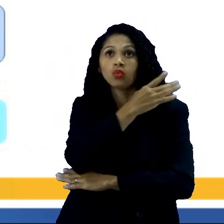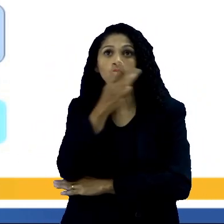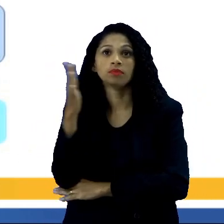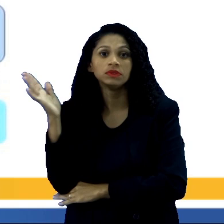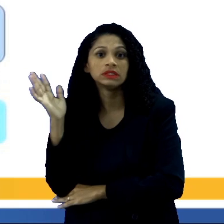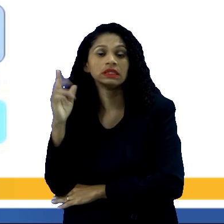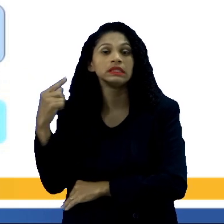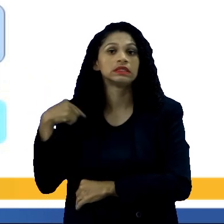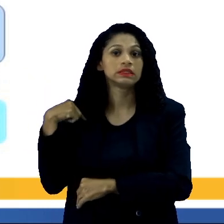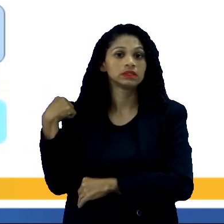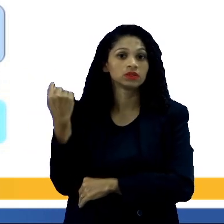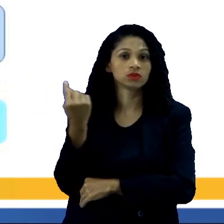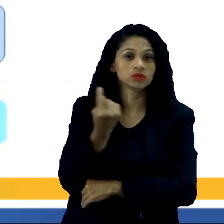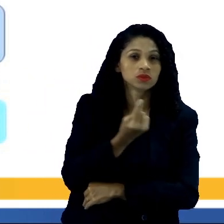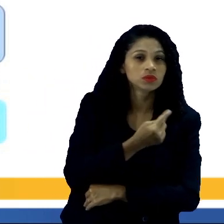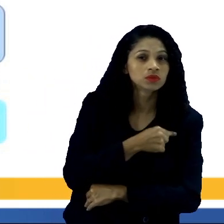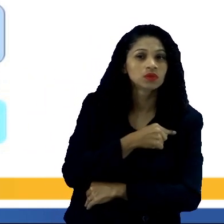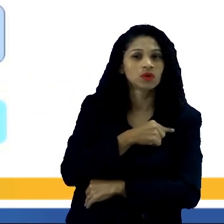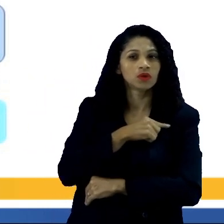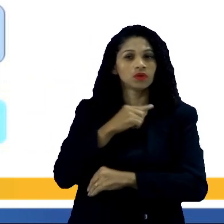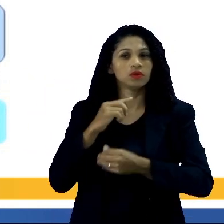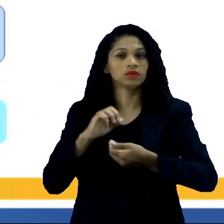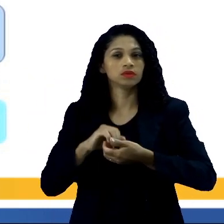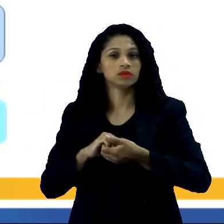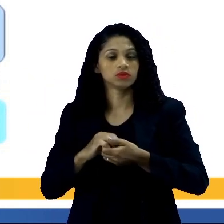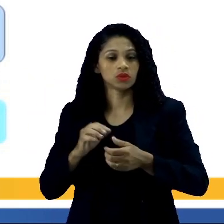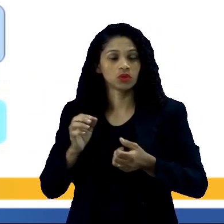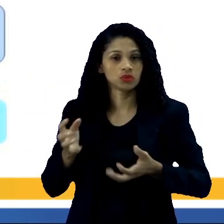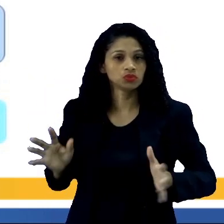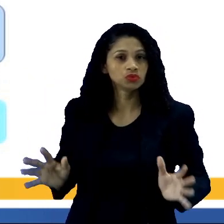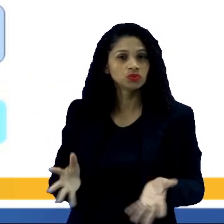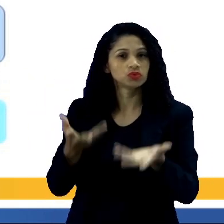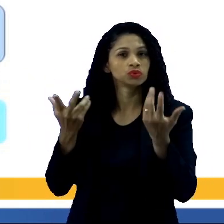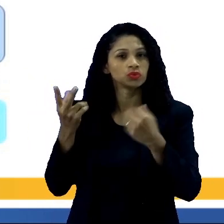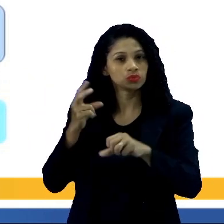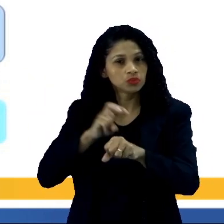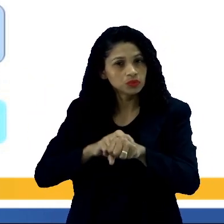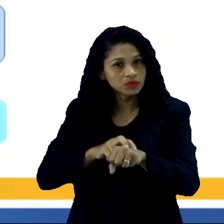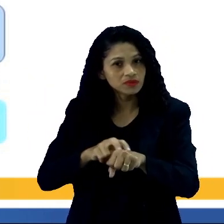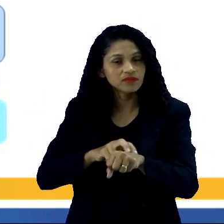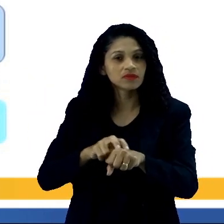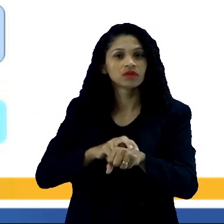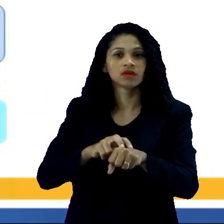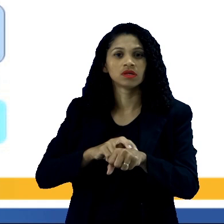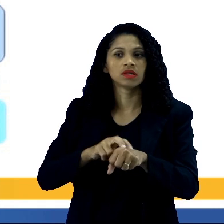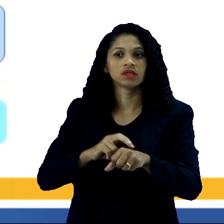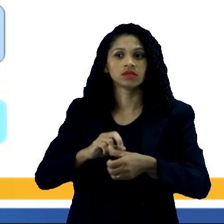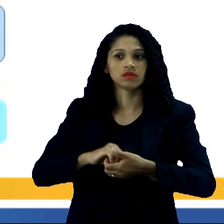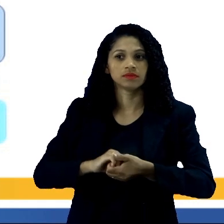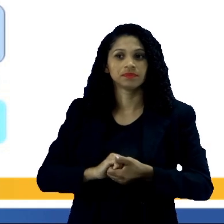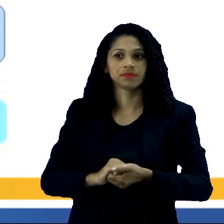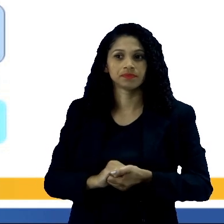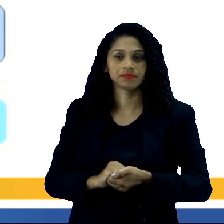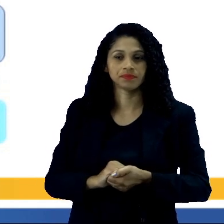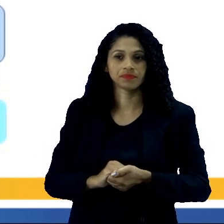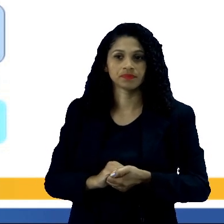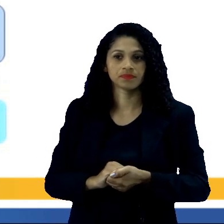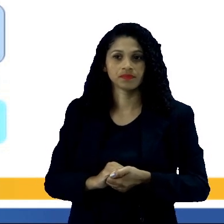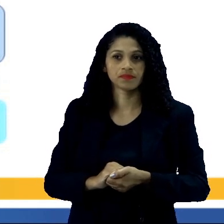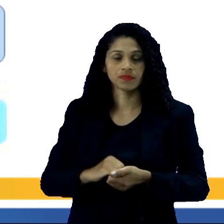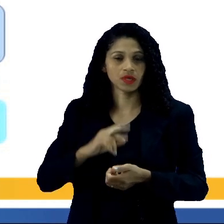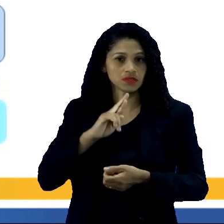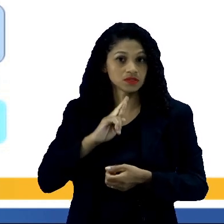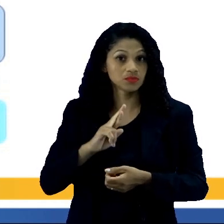transmissão, por todo o acontecimento dos impulsos nervosos, para que a gente tenha as transmissões necessárias para ter respostas no momento